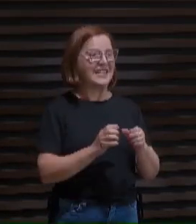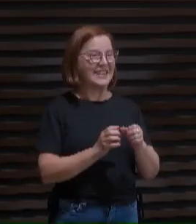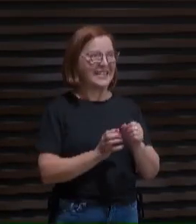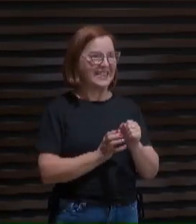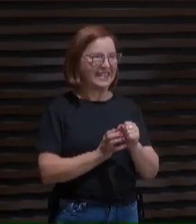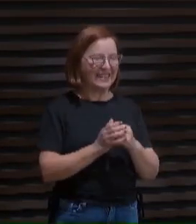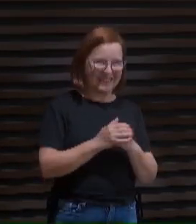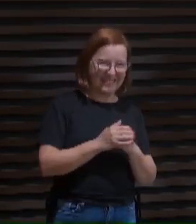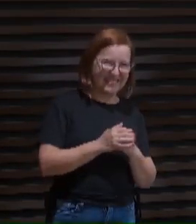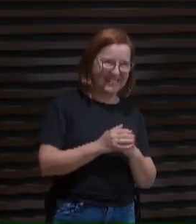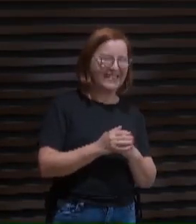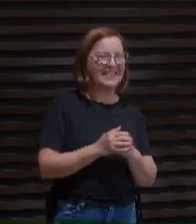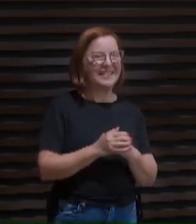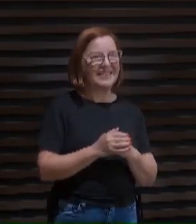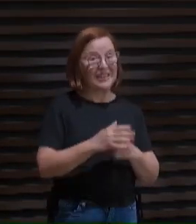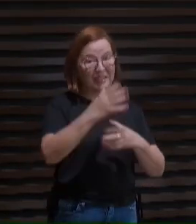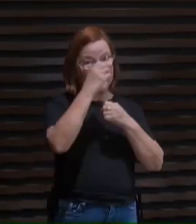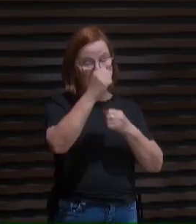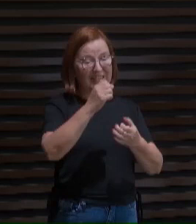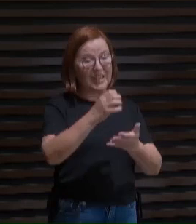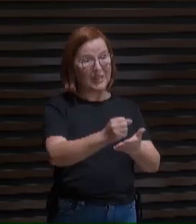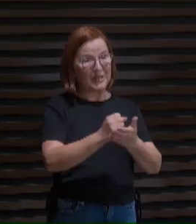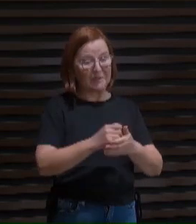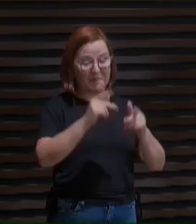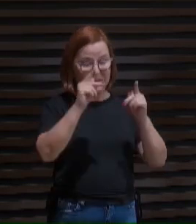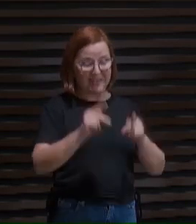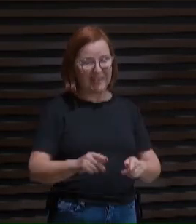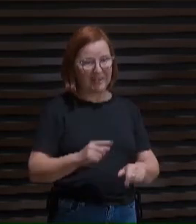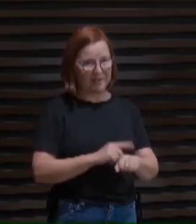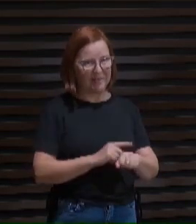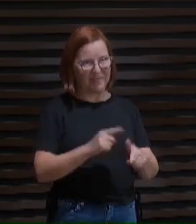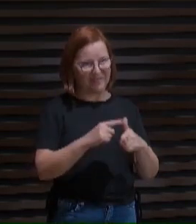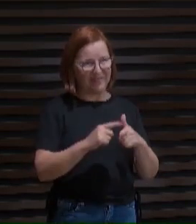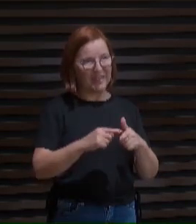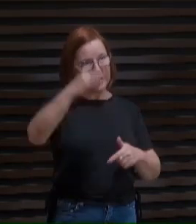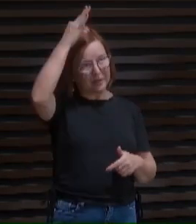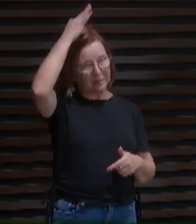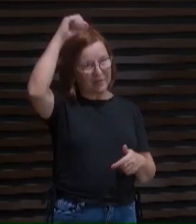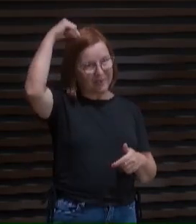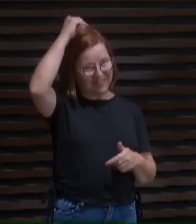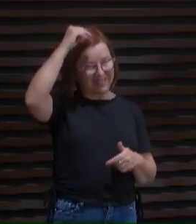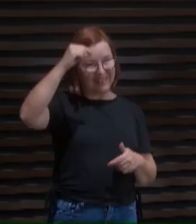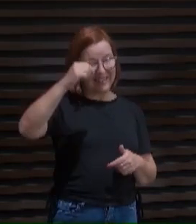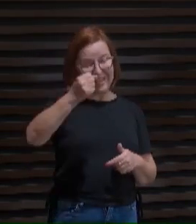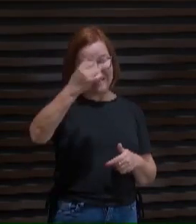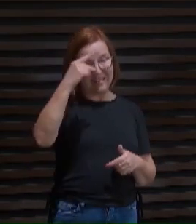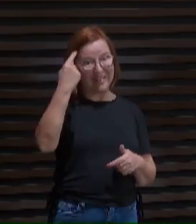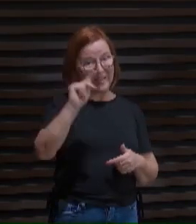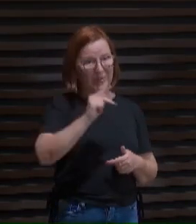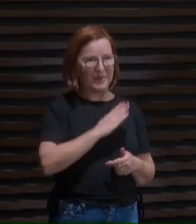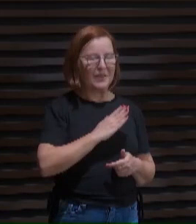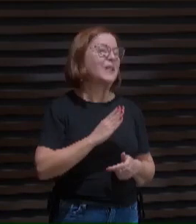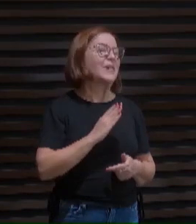socorro bem presente nas tribulações. Que o Espírito Santo vivifique essa palavra no seu coração e no meu coração, para que na